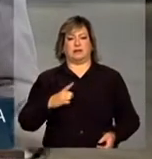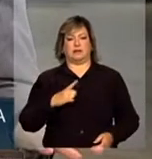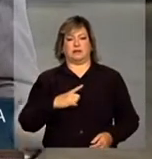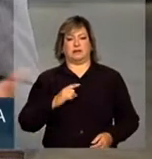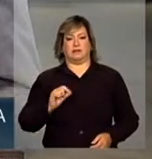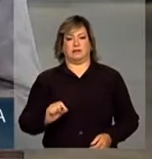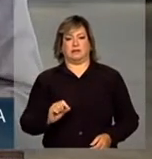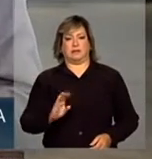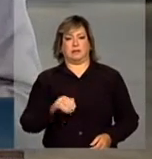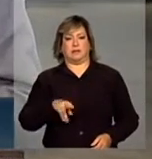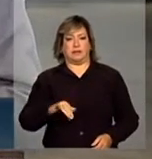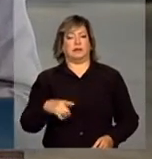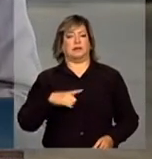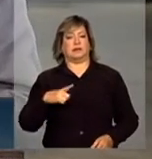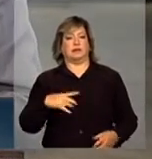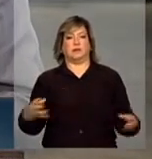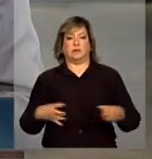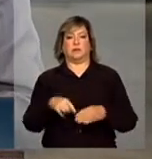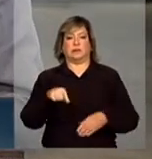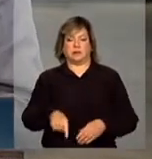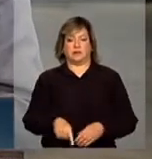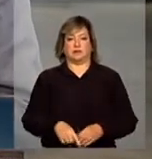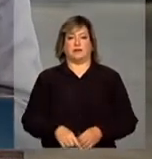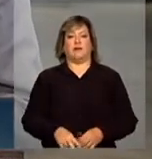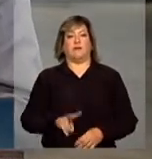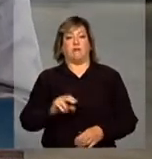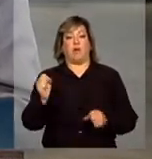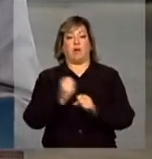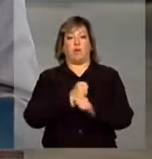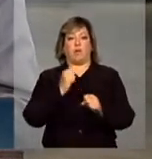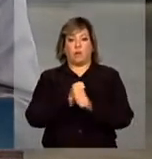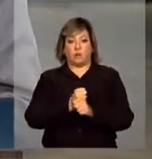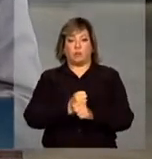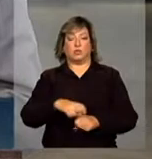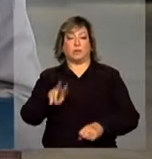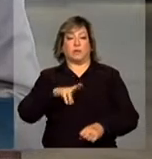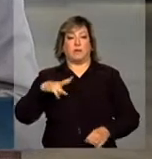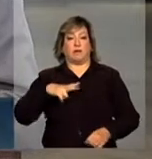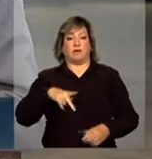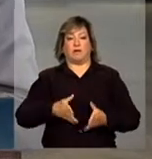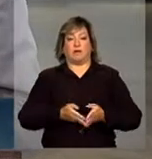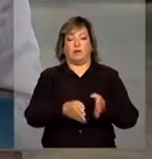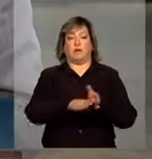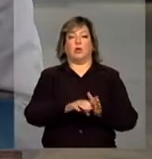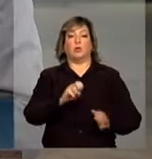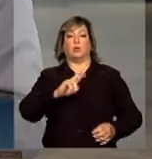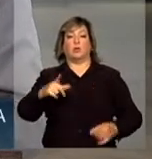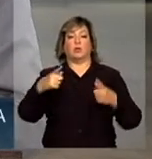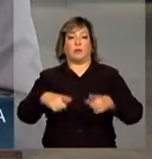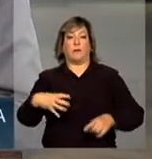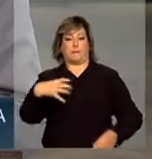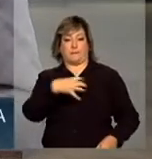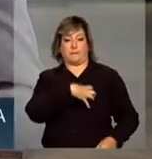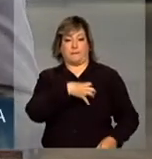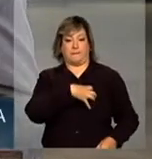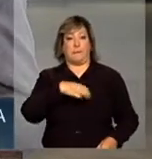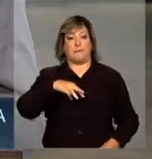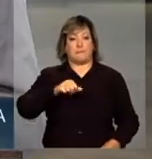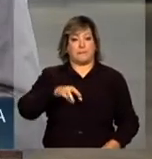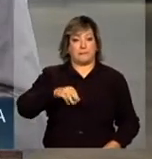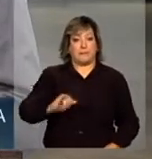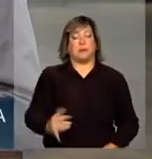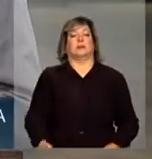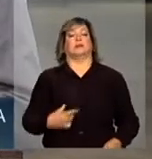exemplo, está inserida nesse contexto, que vai construir um terminal de uso privado lá no sul da Bahia. Bami? Bami,